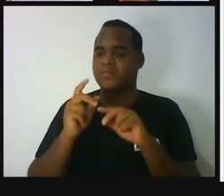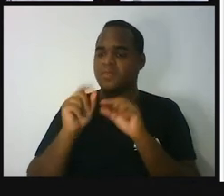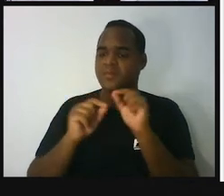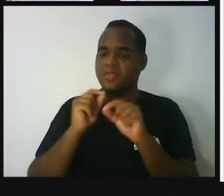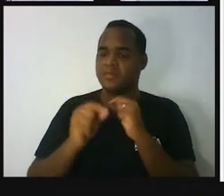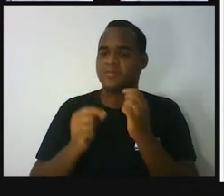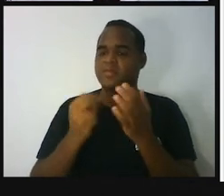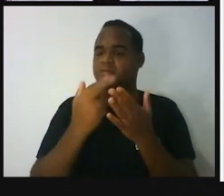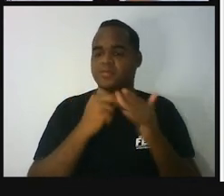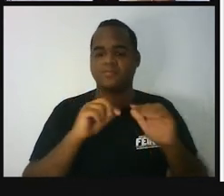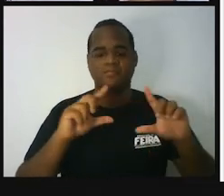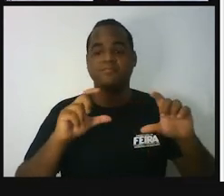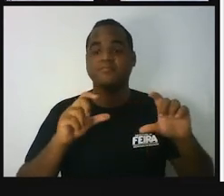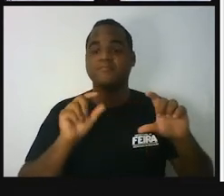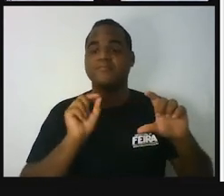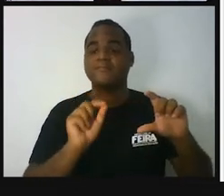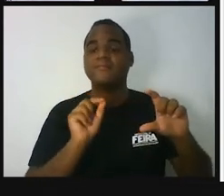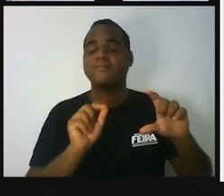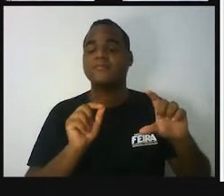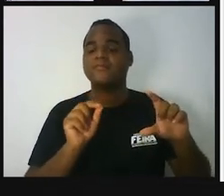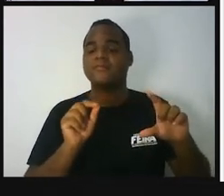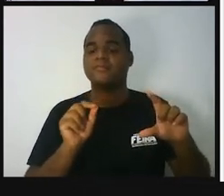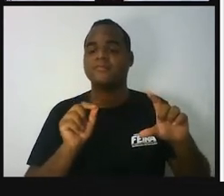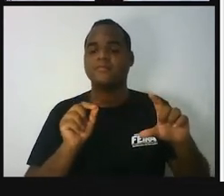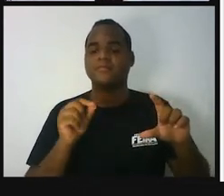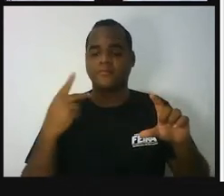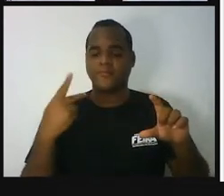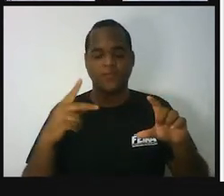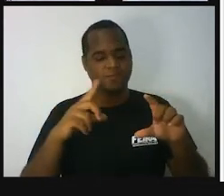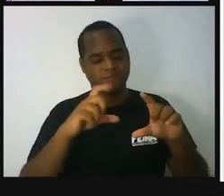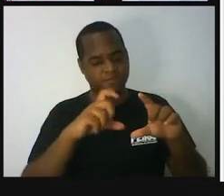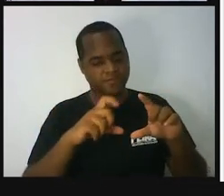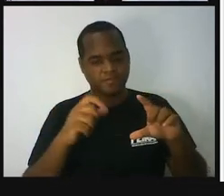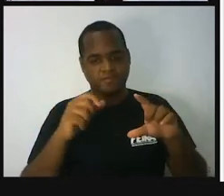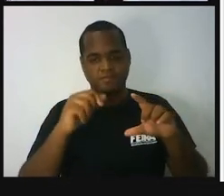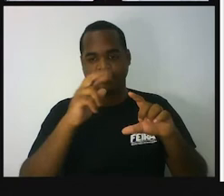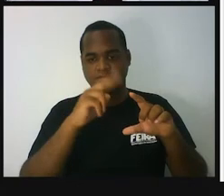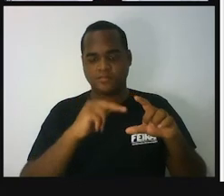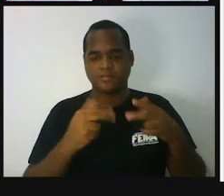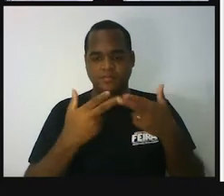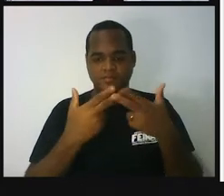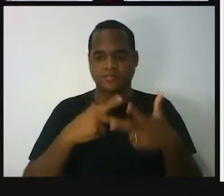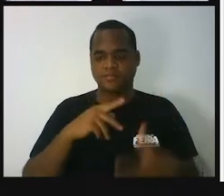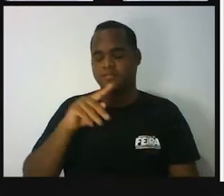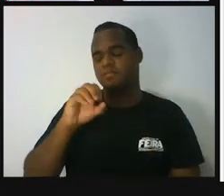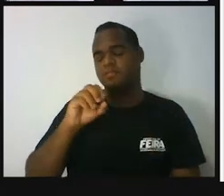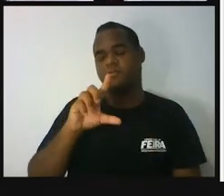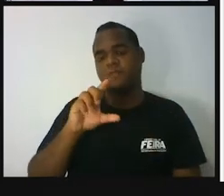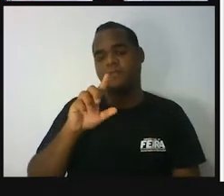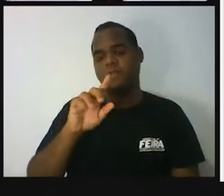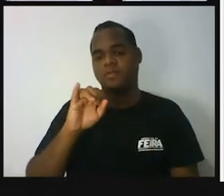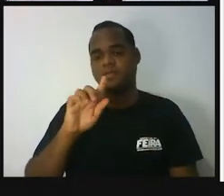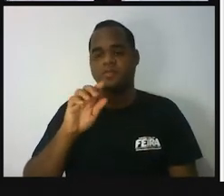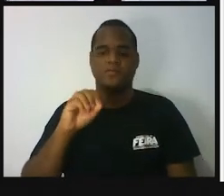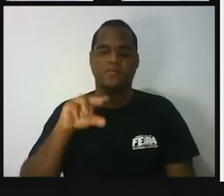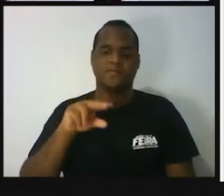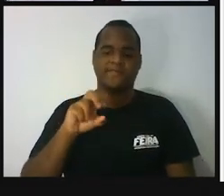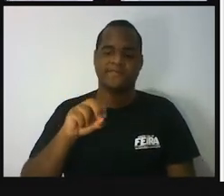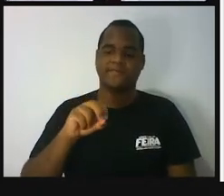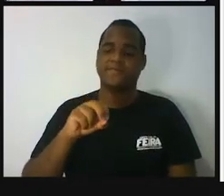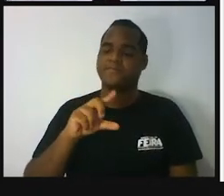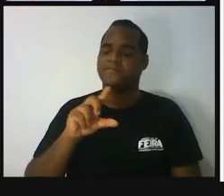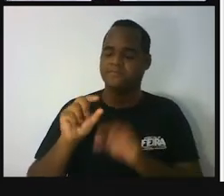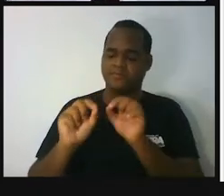figura aí. Essa figura geométrica, ela é chamada de polígono, tá? Por